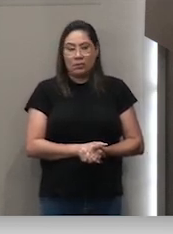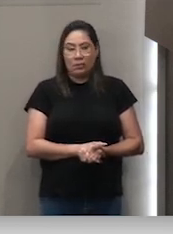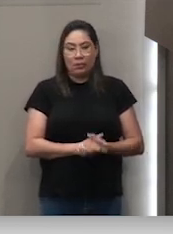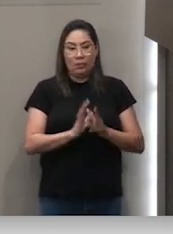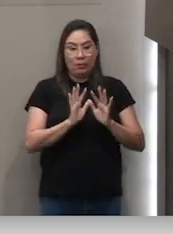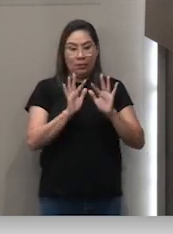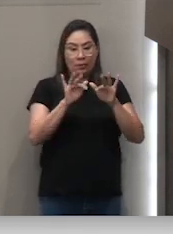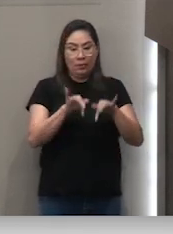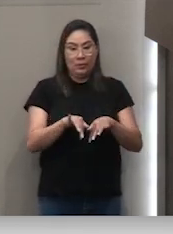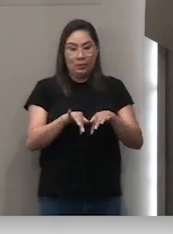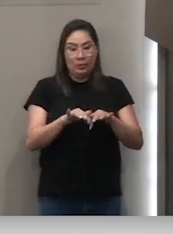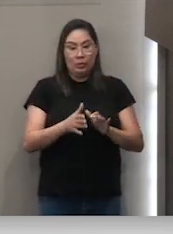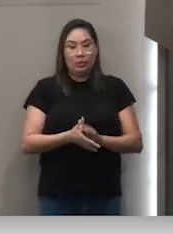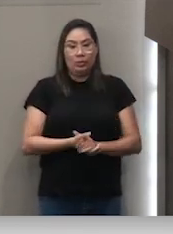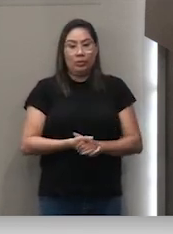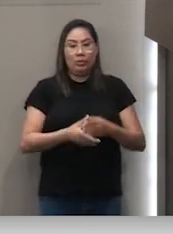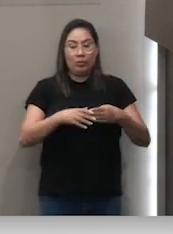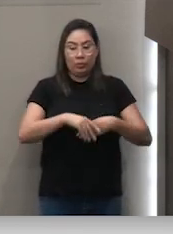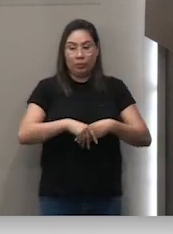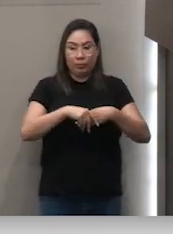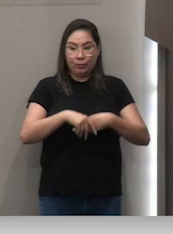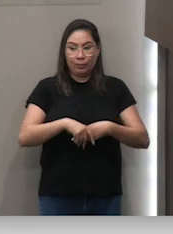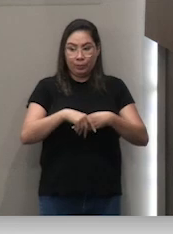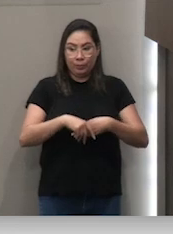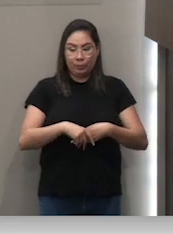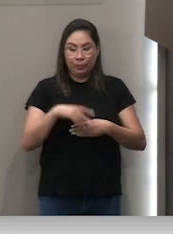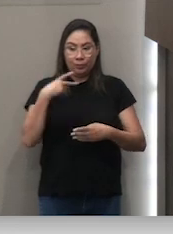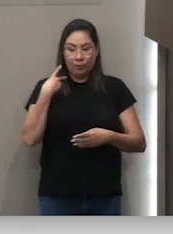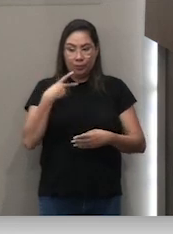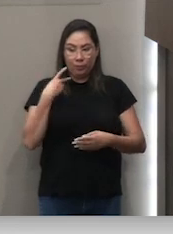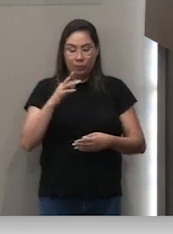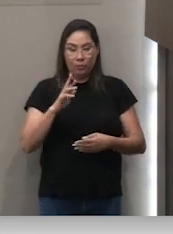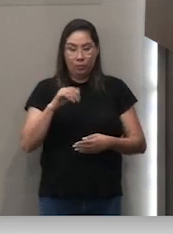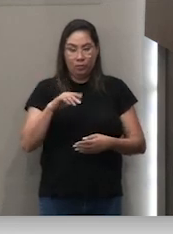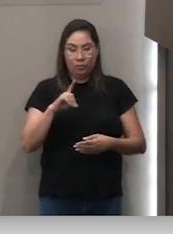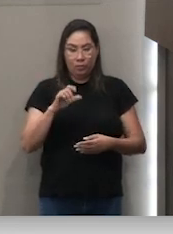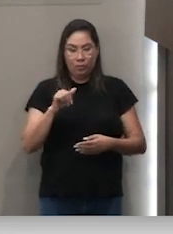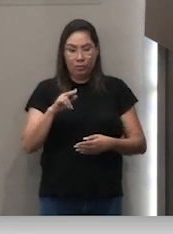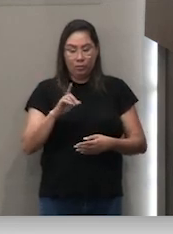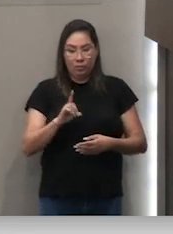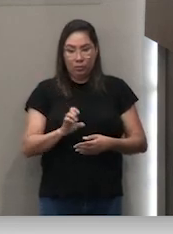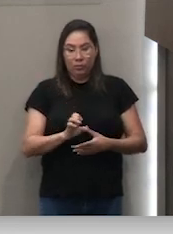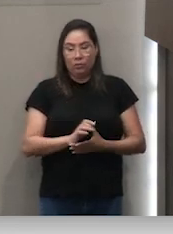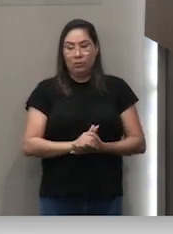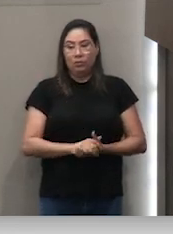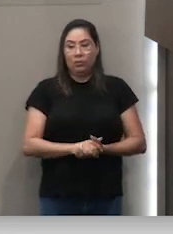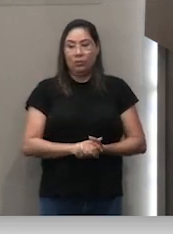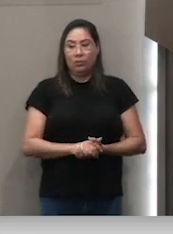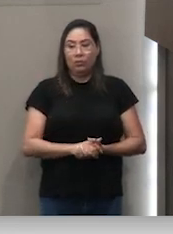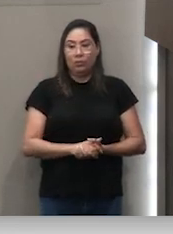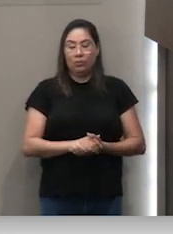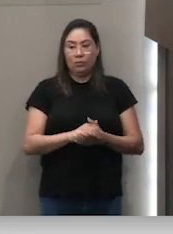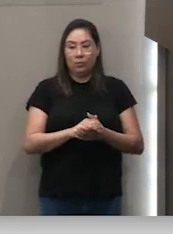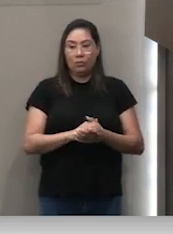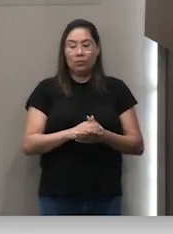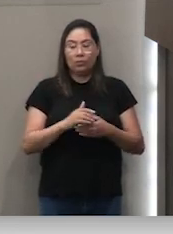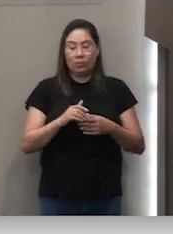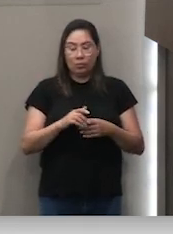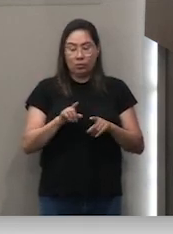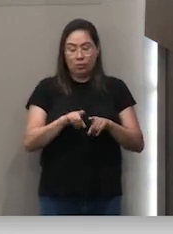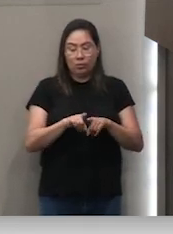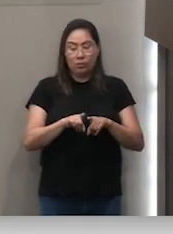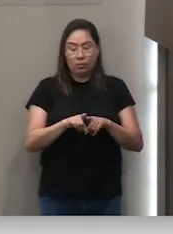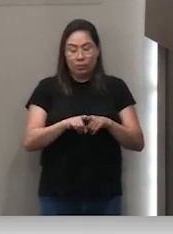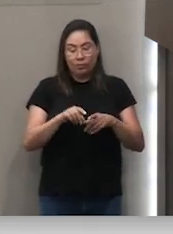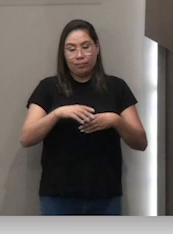Para encerrar, cumprimento o vereador Trindade pelo seu grande expediente. Saúdo a família